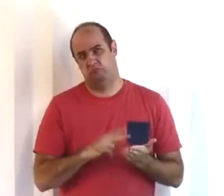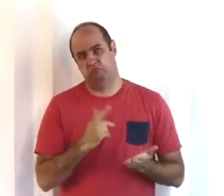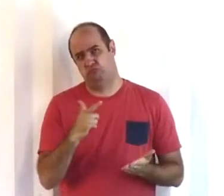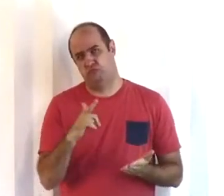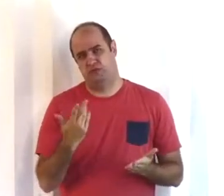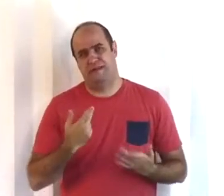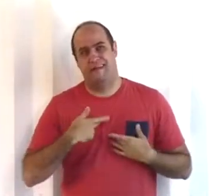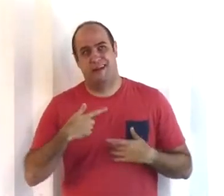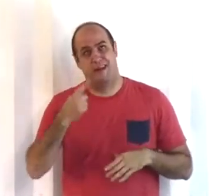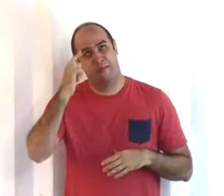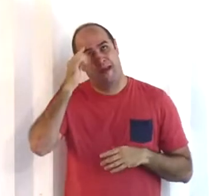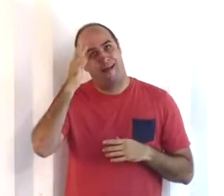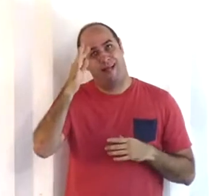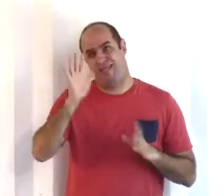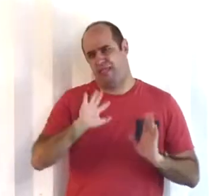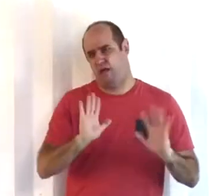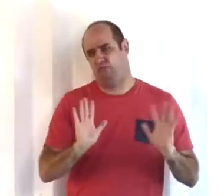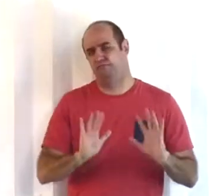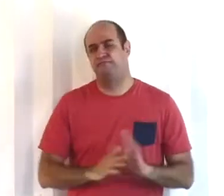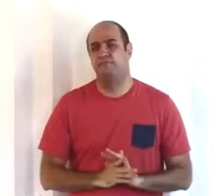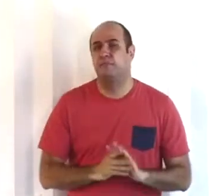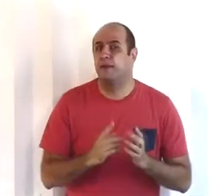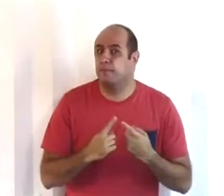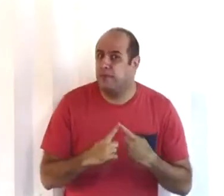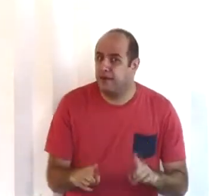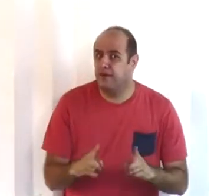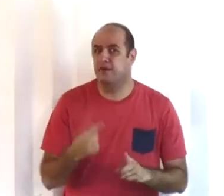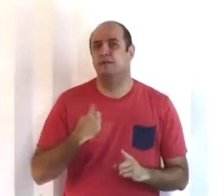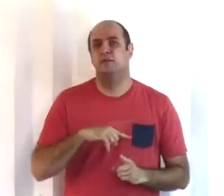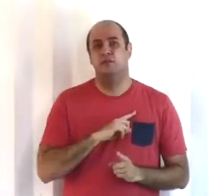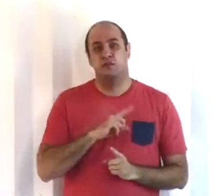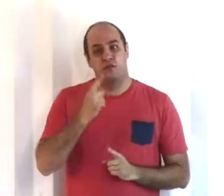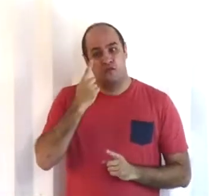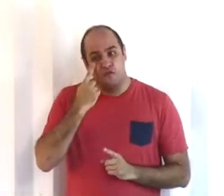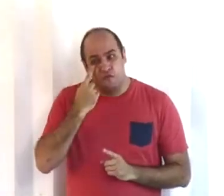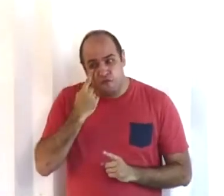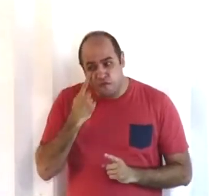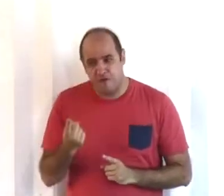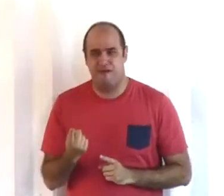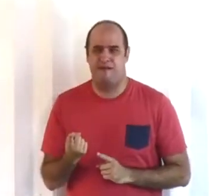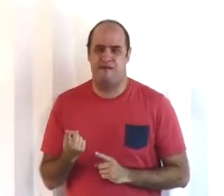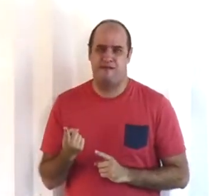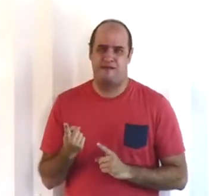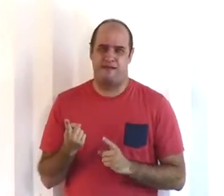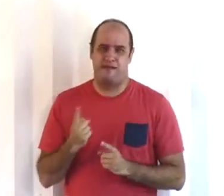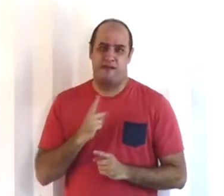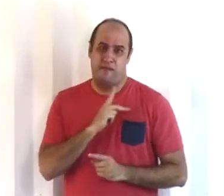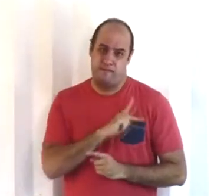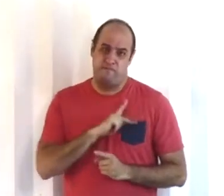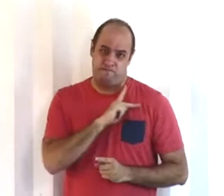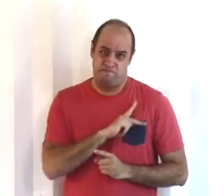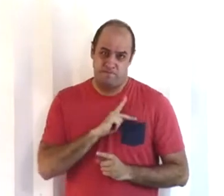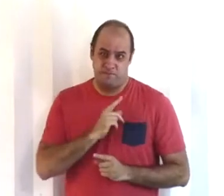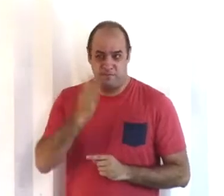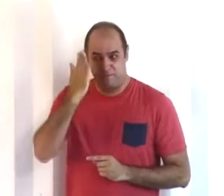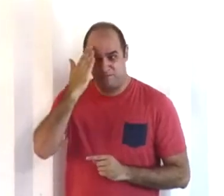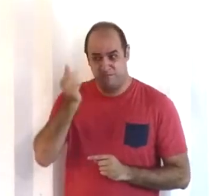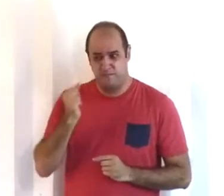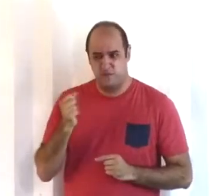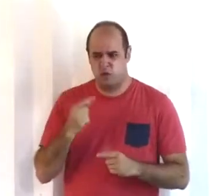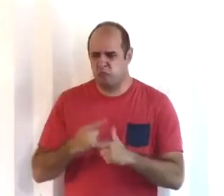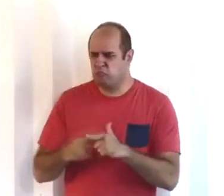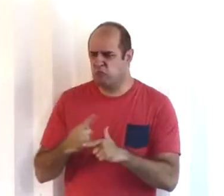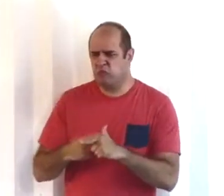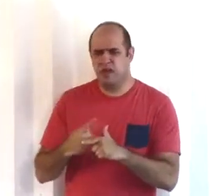especular nada sobre o texto. A única coisa que nós podemos ver é que Paulo estava preocupado com uma discórdia entre elas.